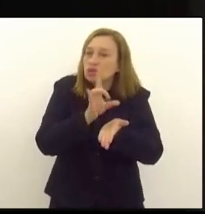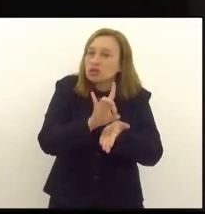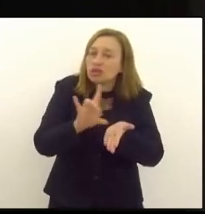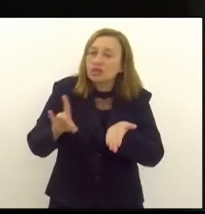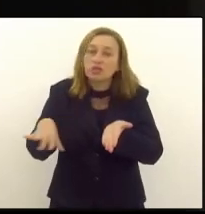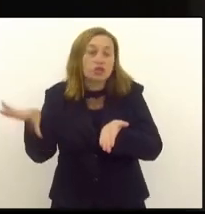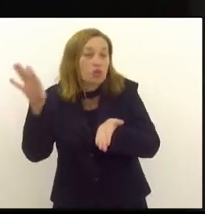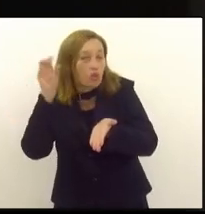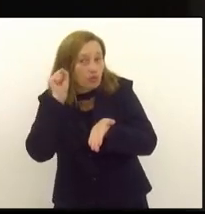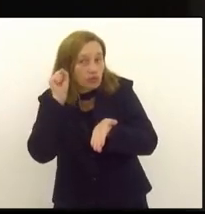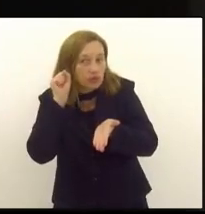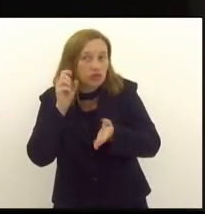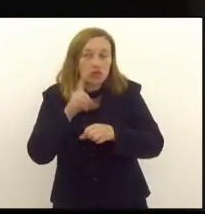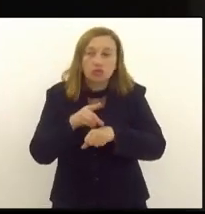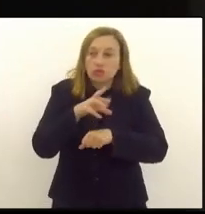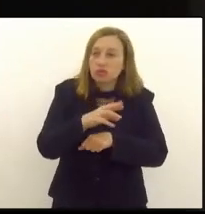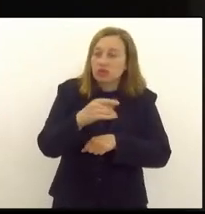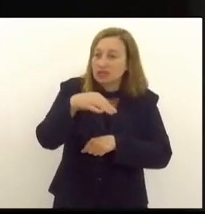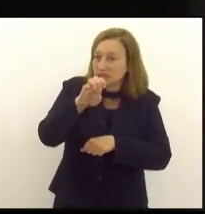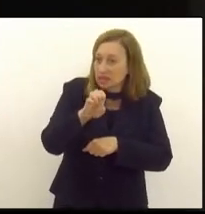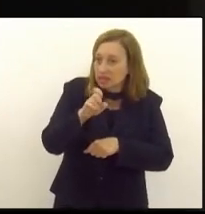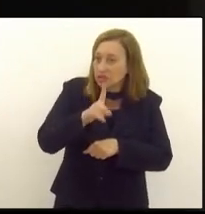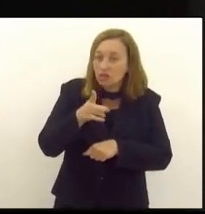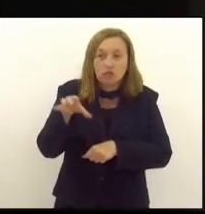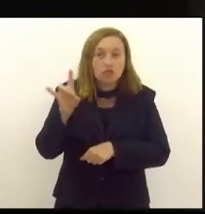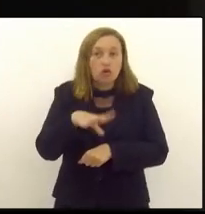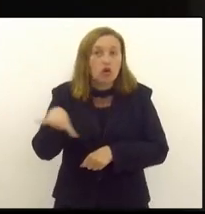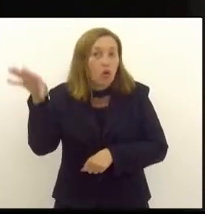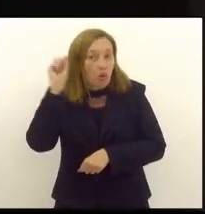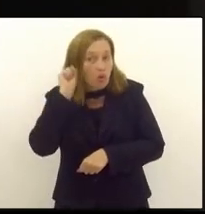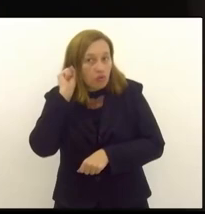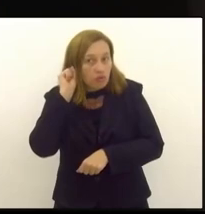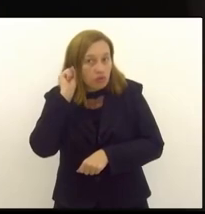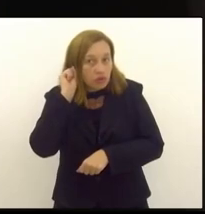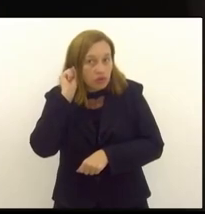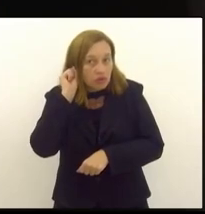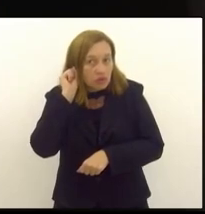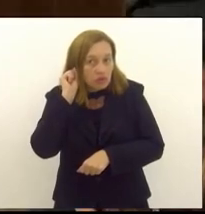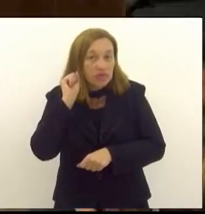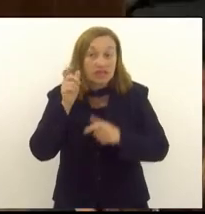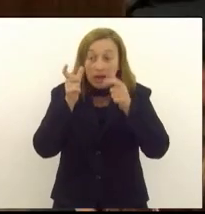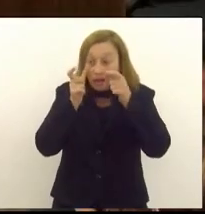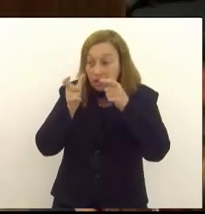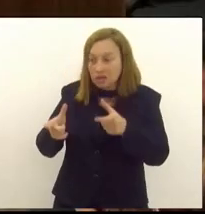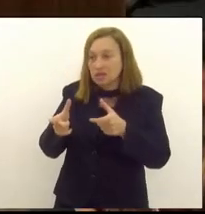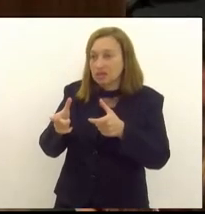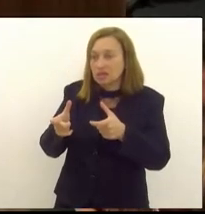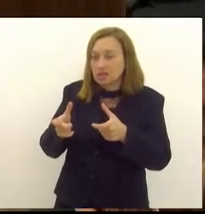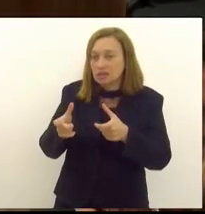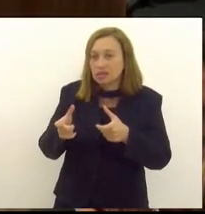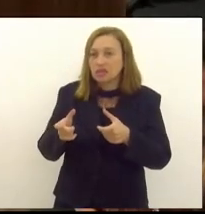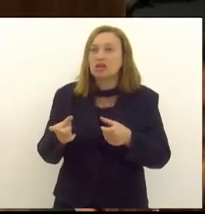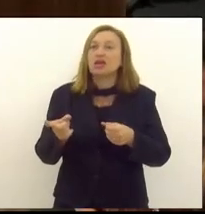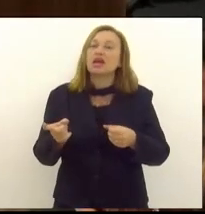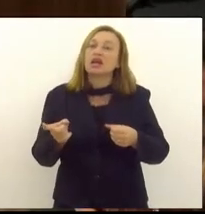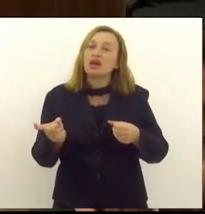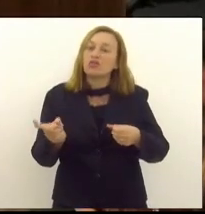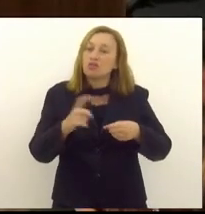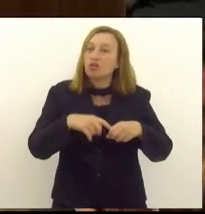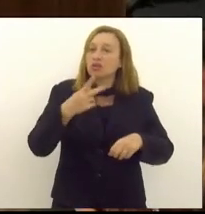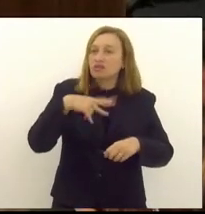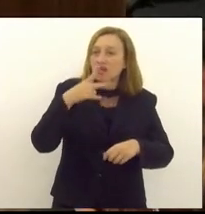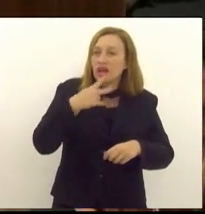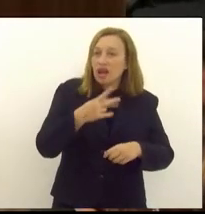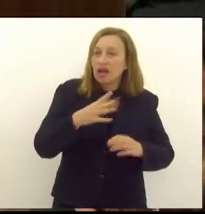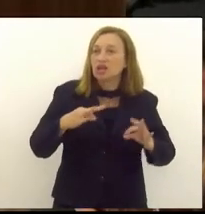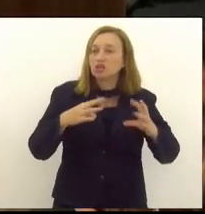ouvir. A doutora Sirlene não só escuta, ela ouve, porque ela te retorna um tempo depois em cima